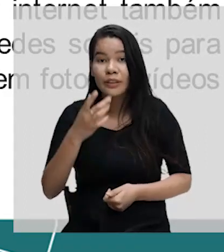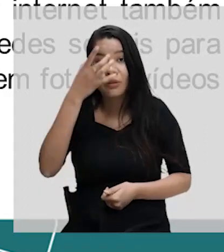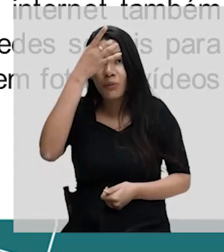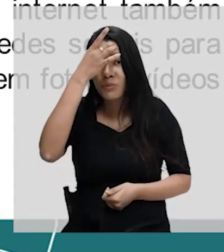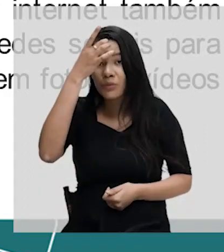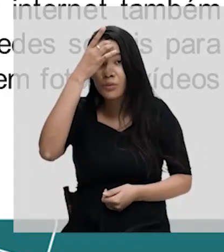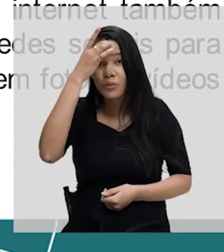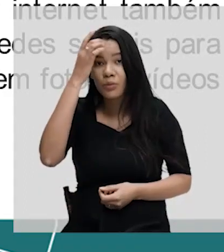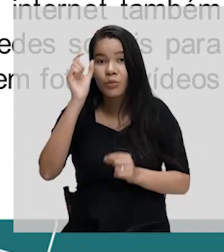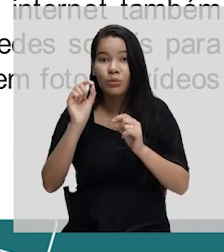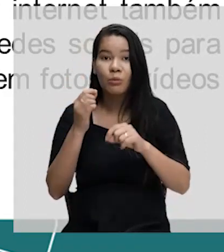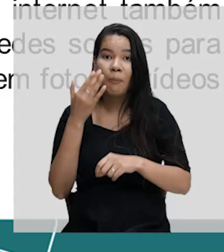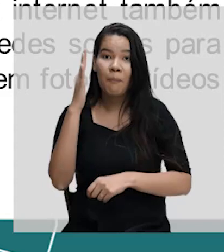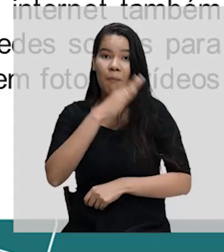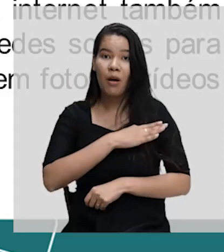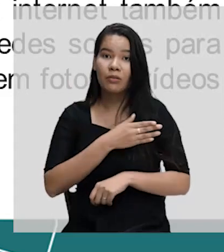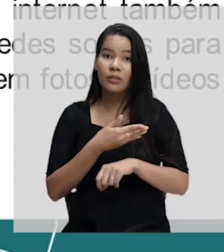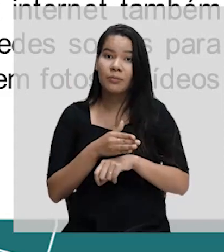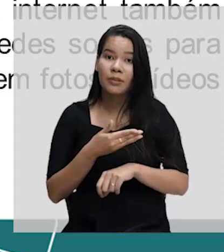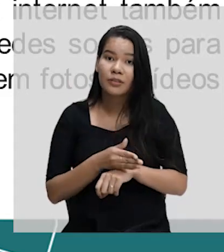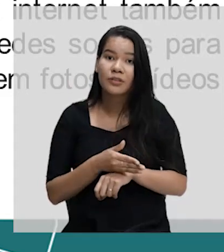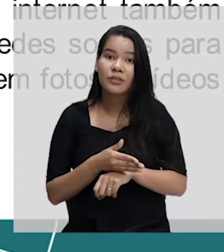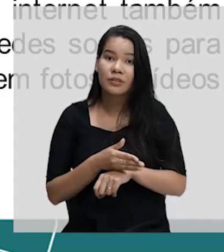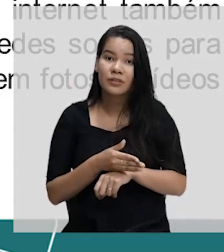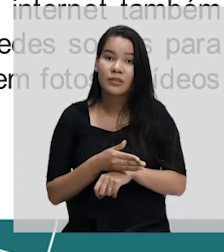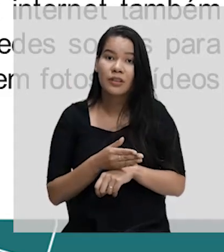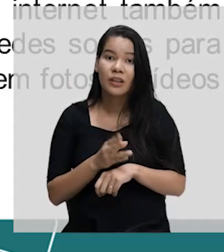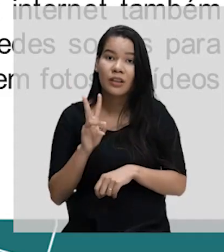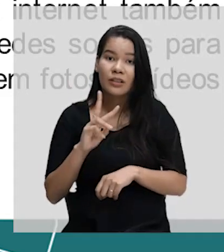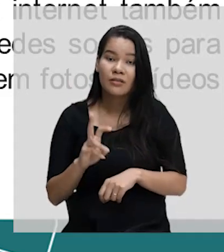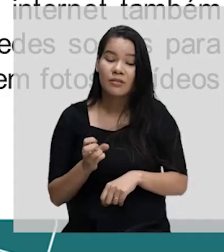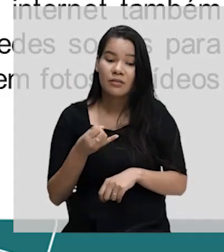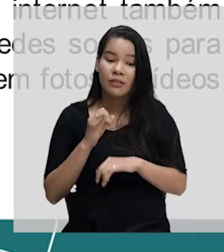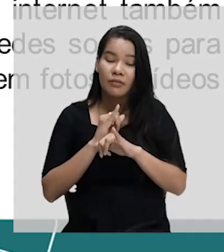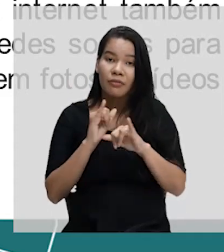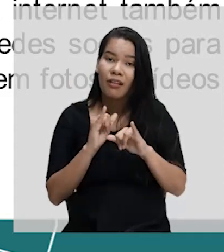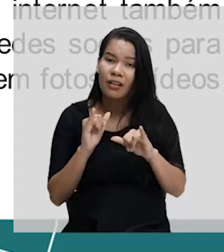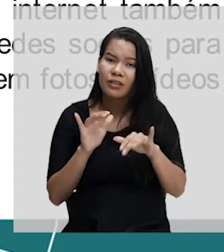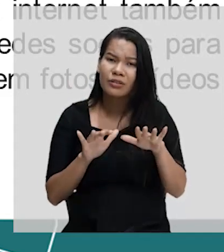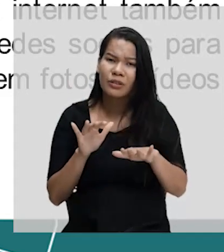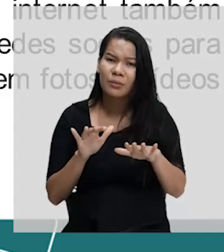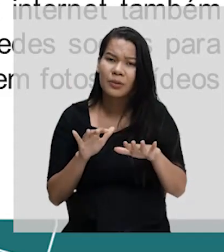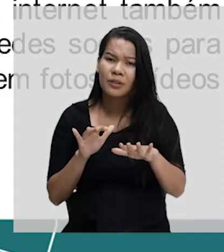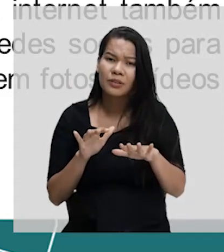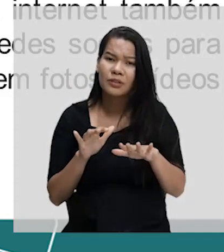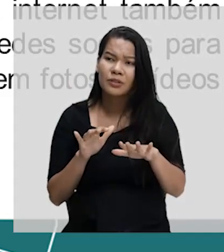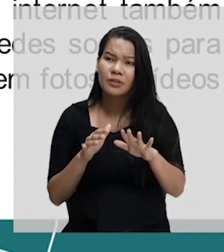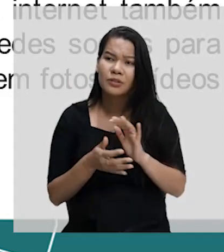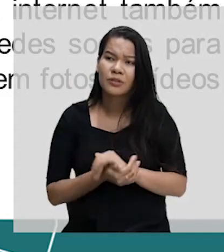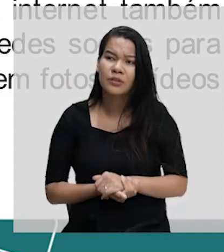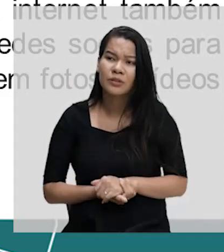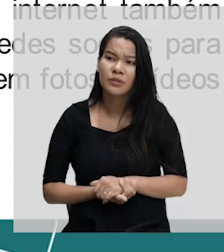imagina, tá? Costuma-se falar, geralmente, do estupro de